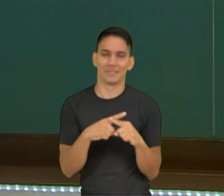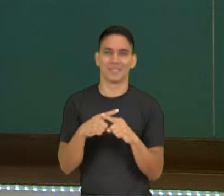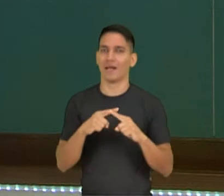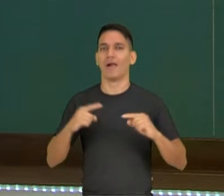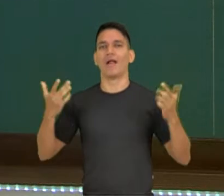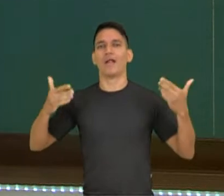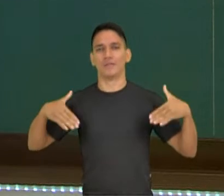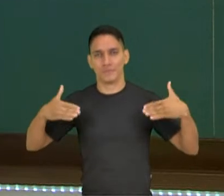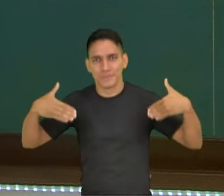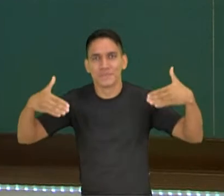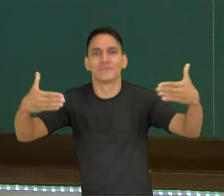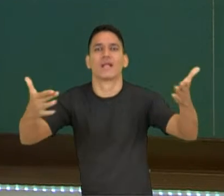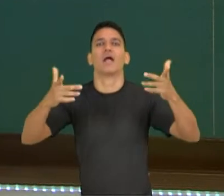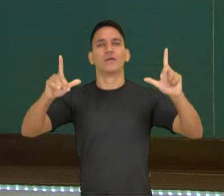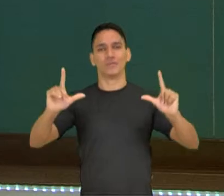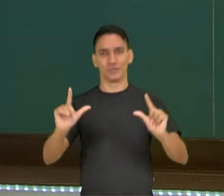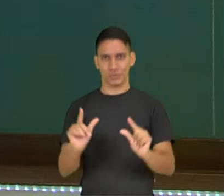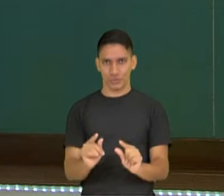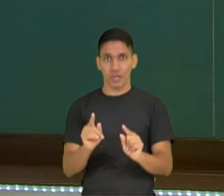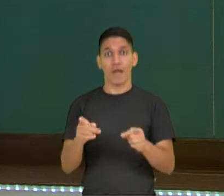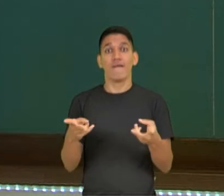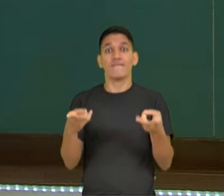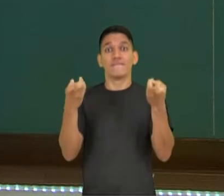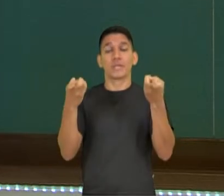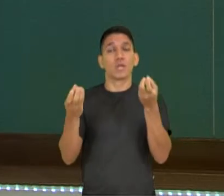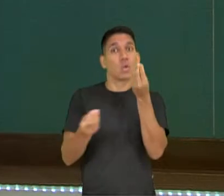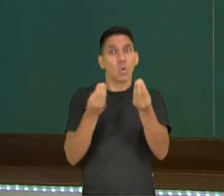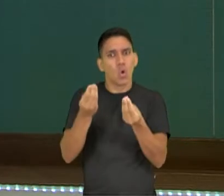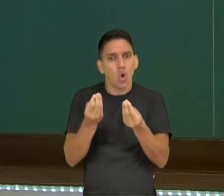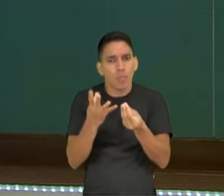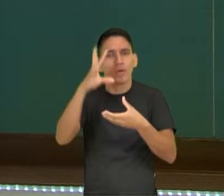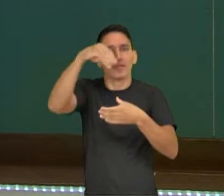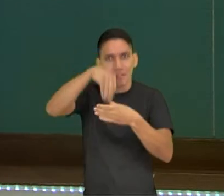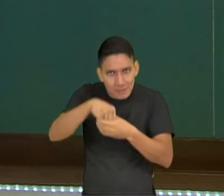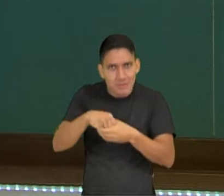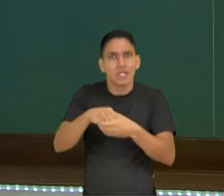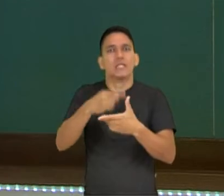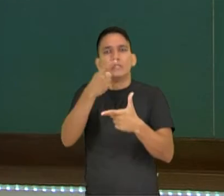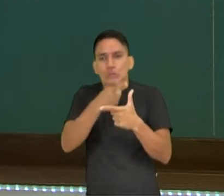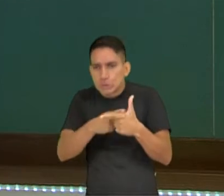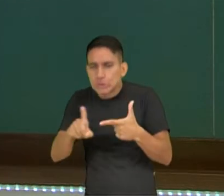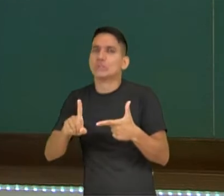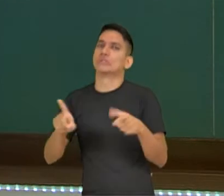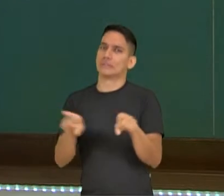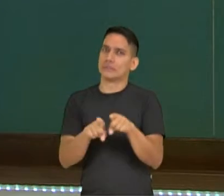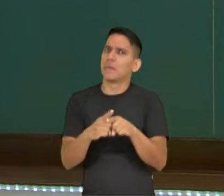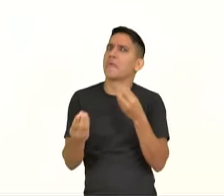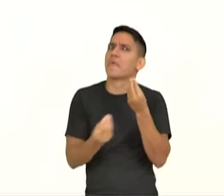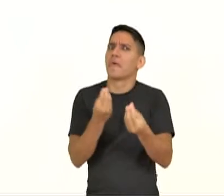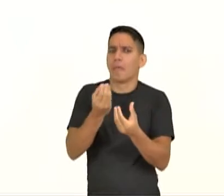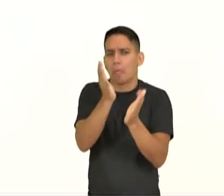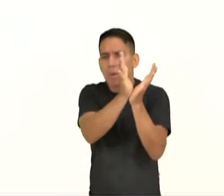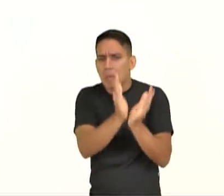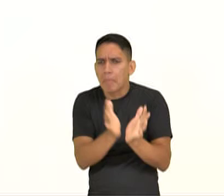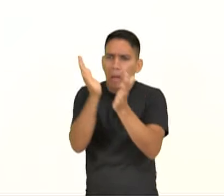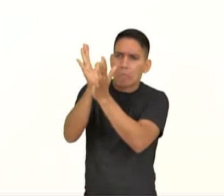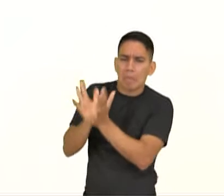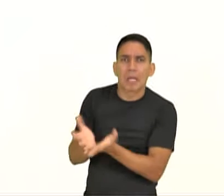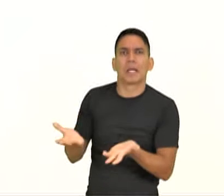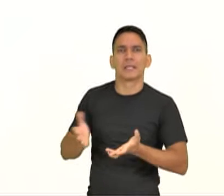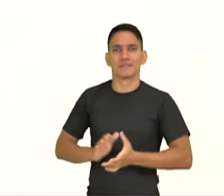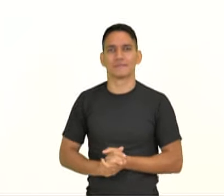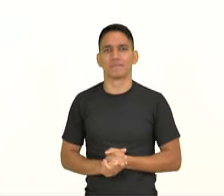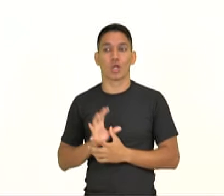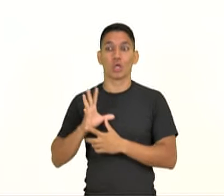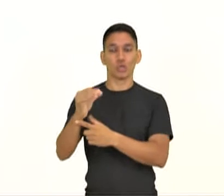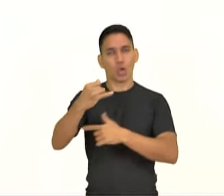questão da competição. E vamos ver como eles são divididos. Dentro dos jogos semi-cooperativos a gente tem uma divisão também. Todos jogam, então é o que eu falei